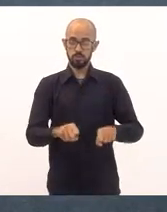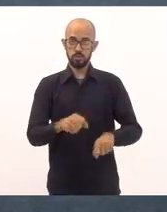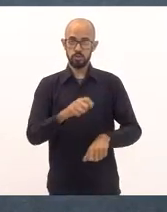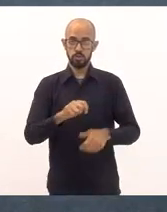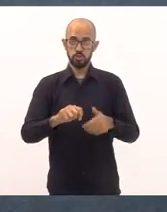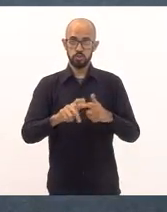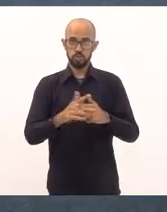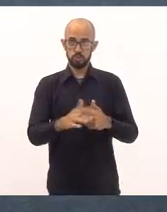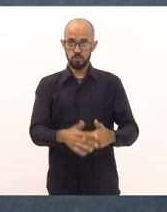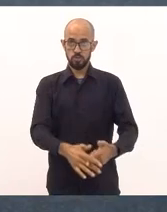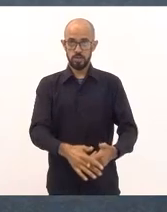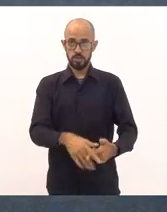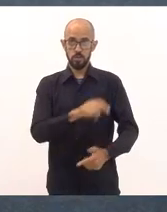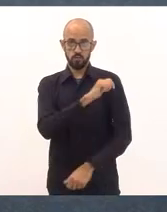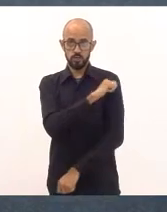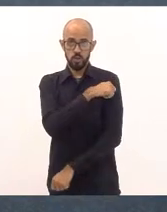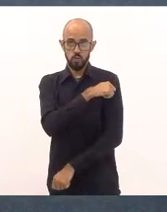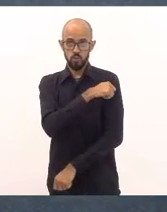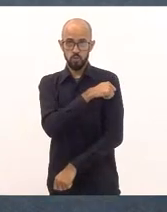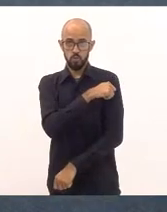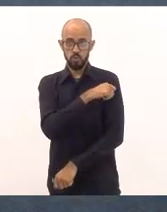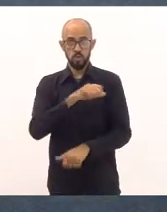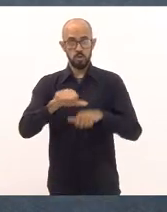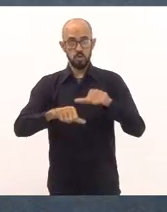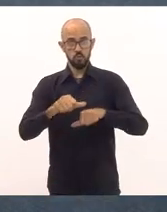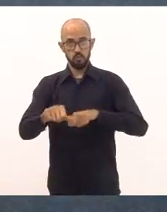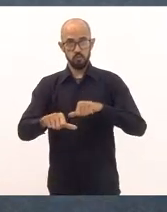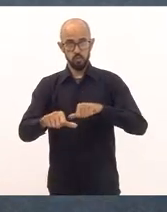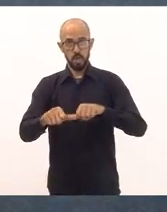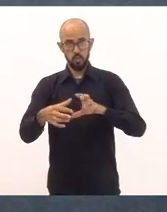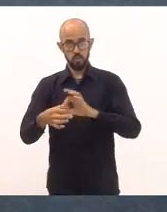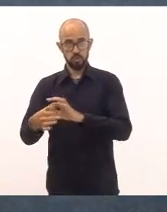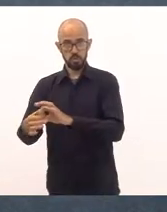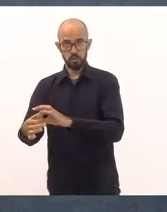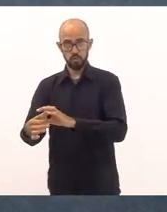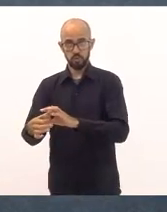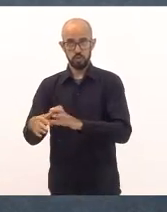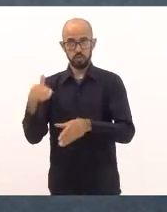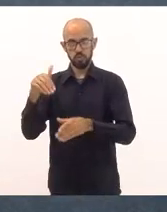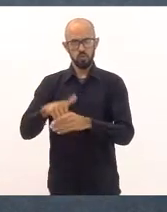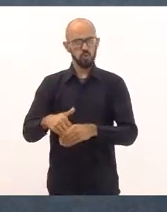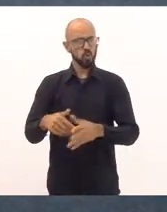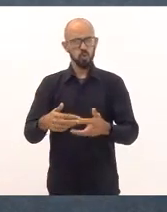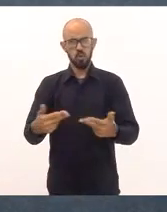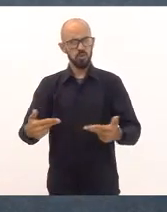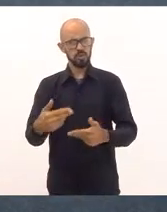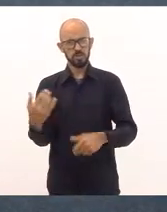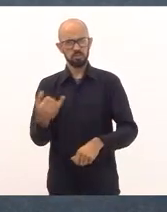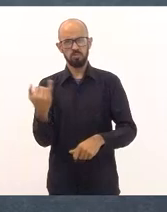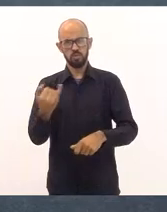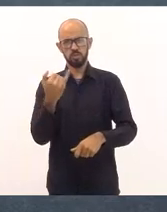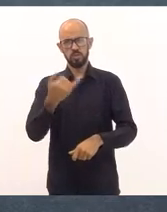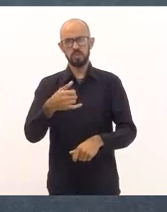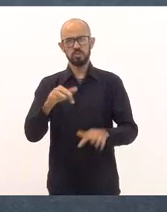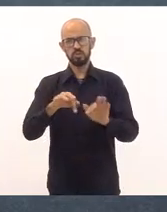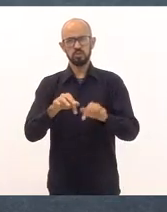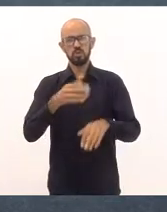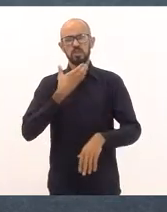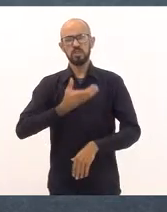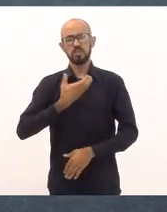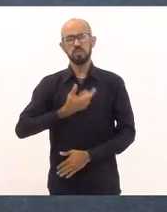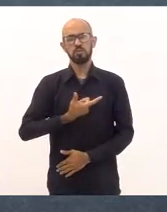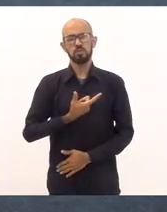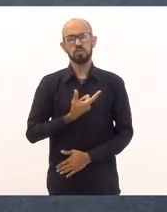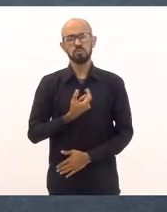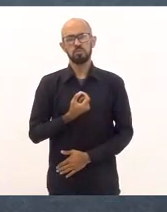bem, de lá para cá, nós votamos muitas coisas importantes aqui. No final de 2019, votamos